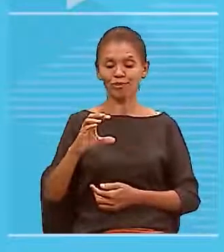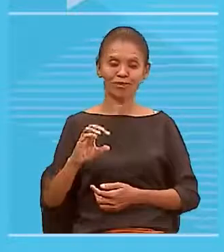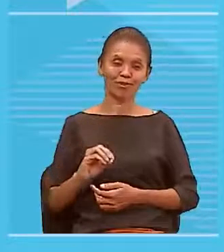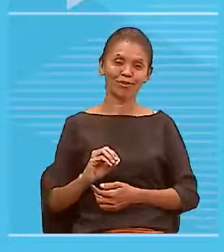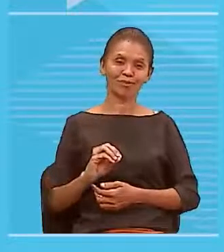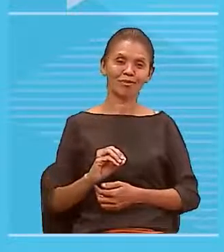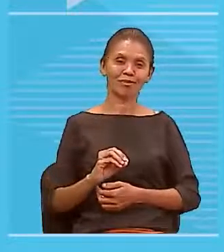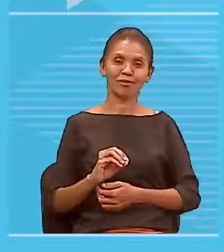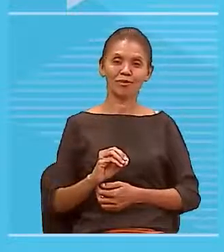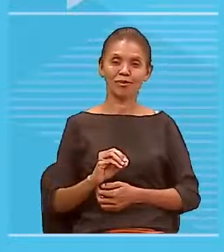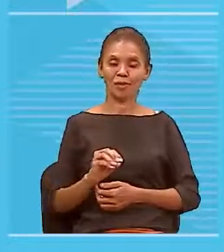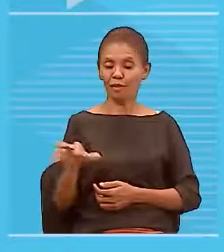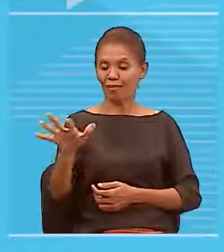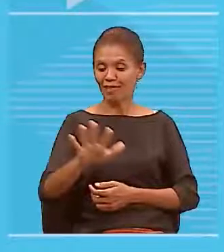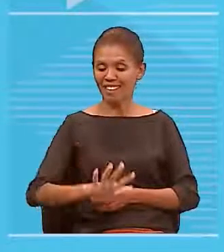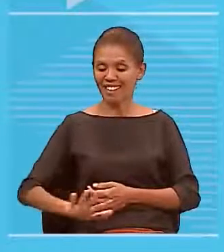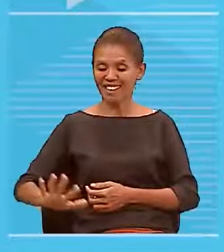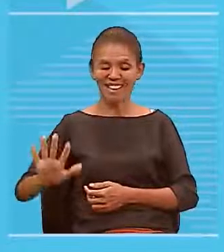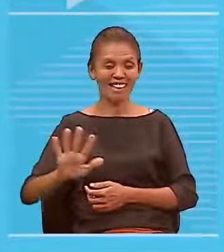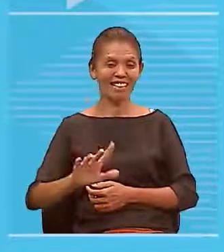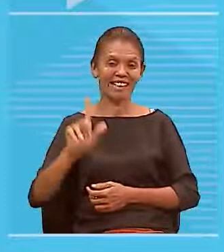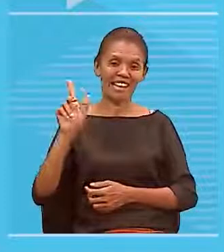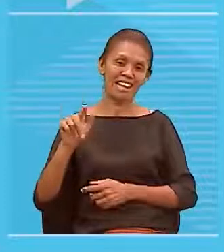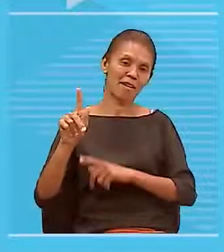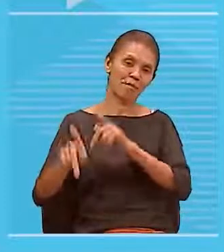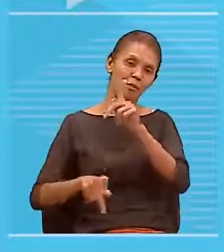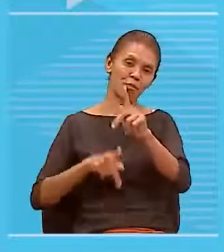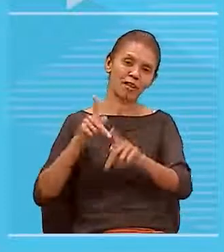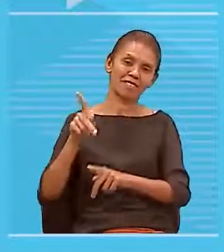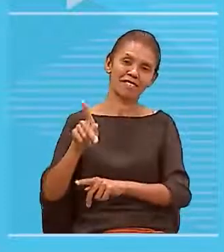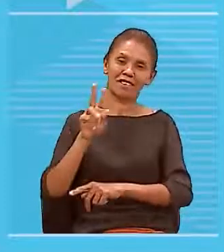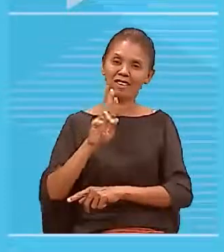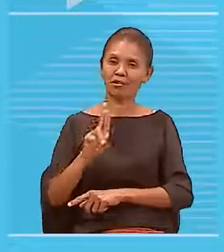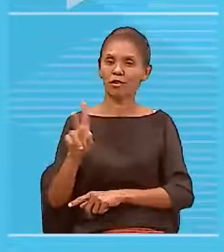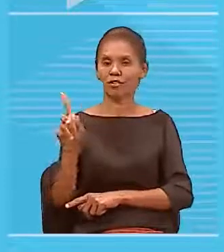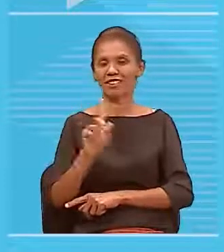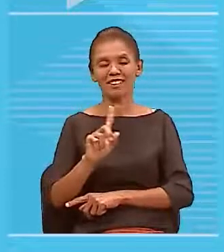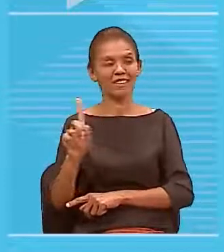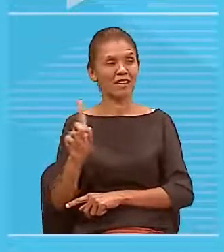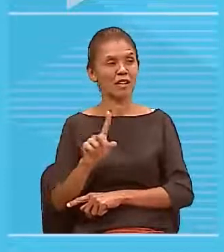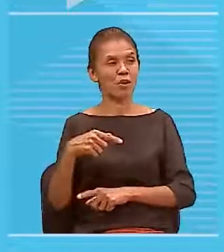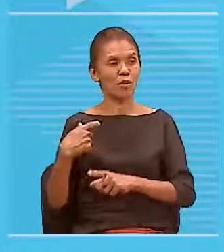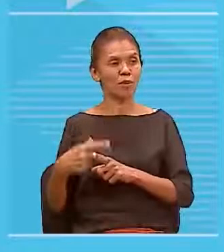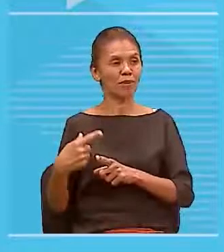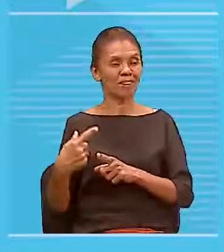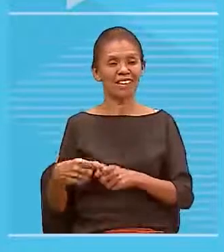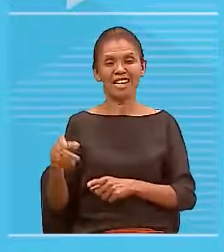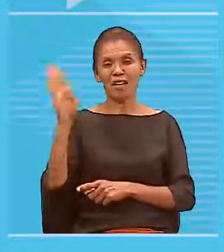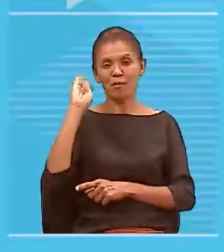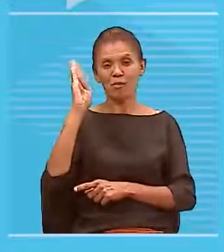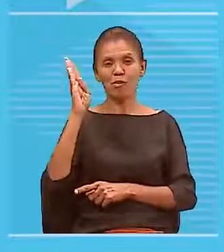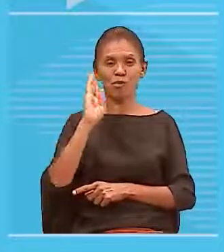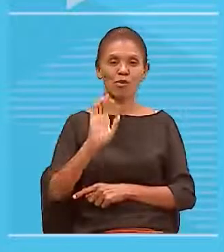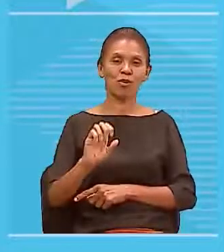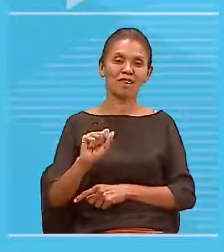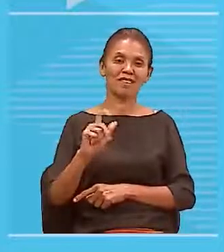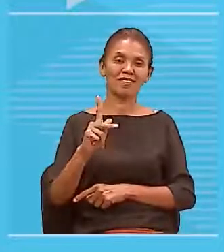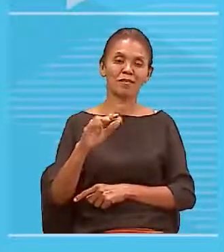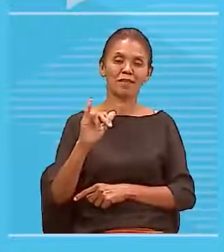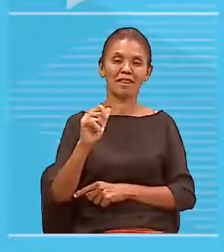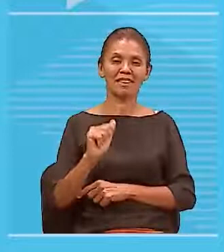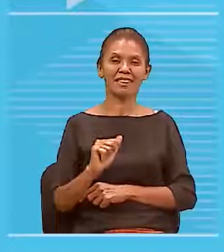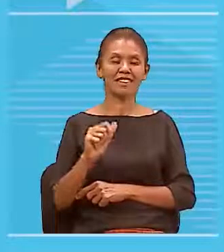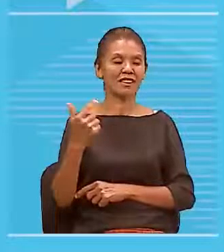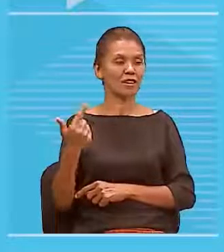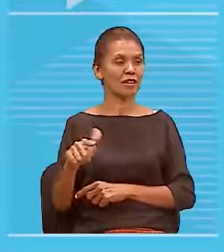população? Não, porque os burros não são uma espécie. Ok, babies? Vamos passar adiante? A